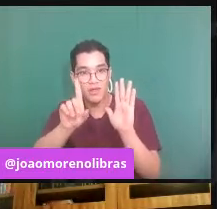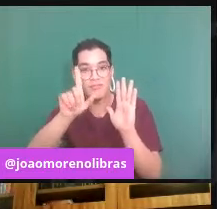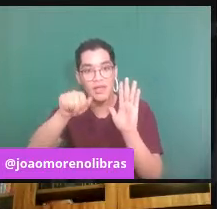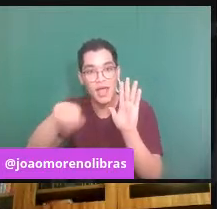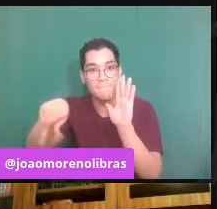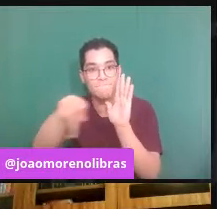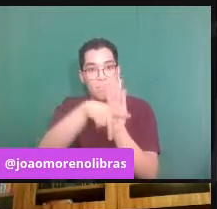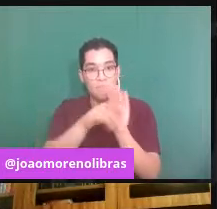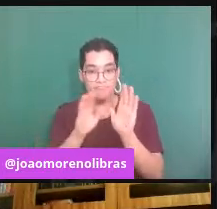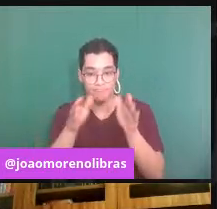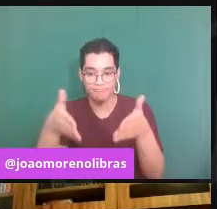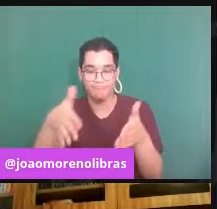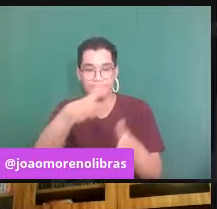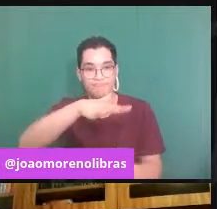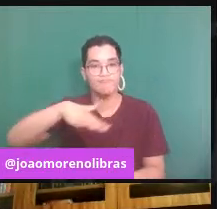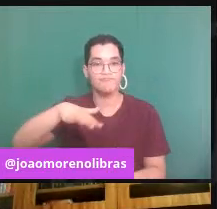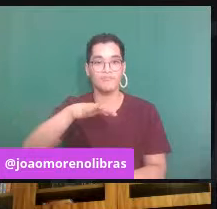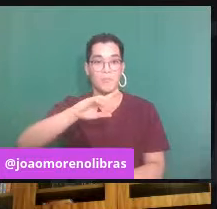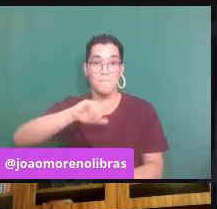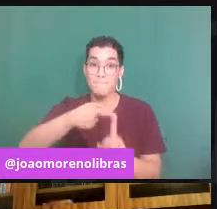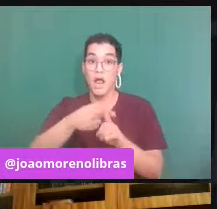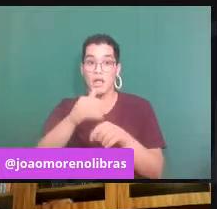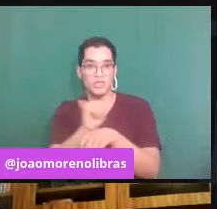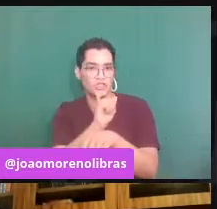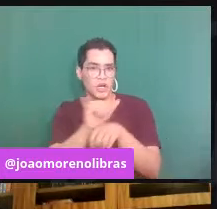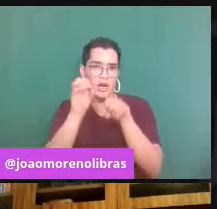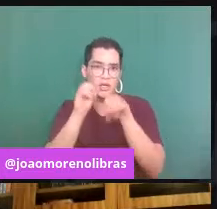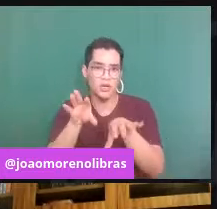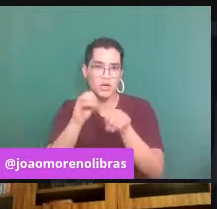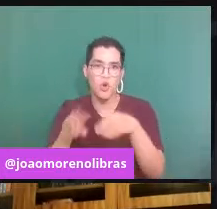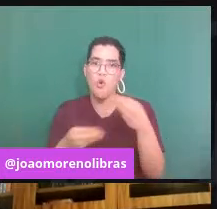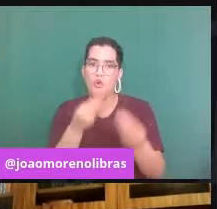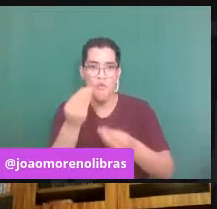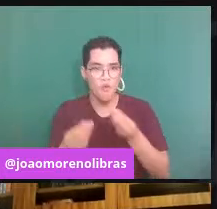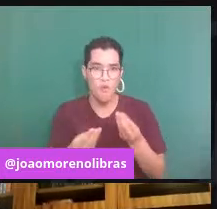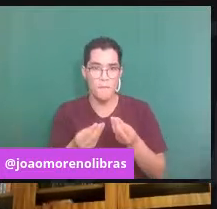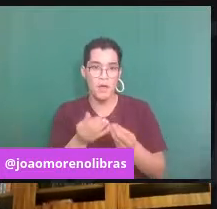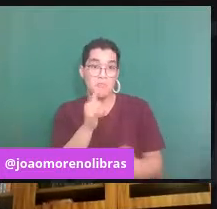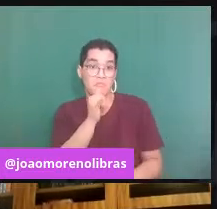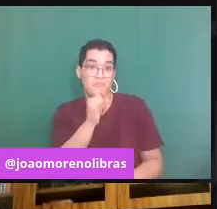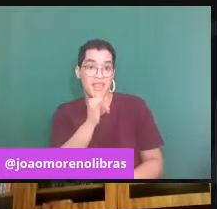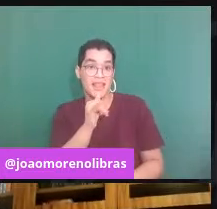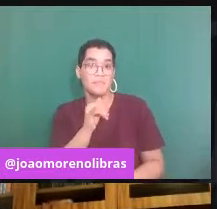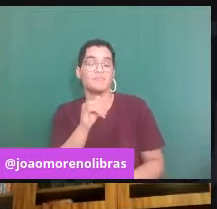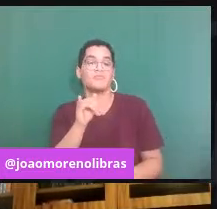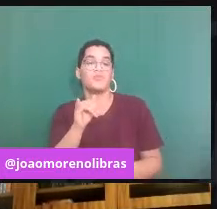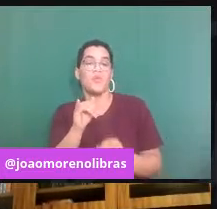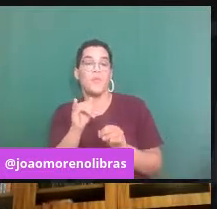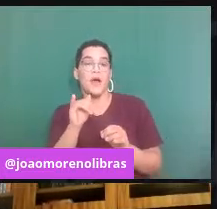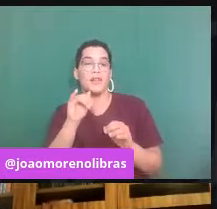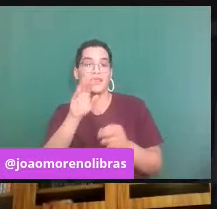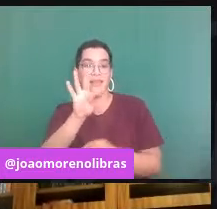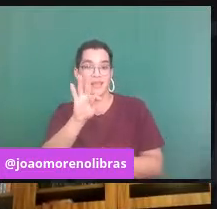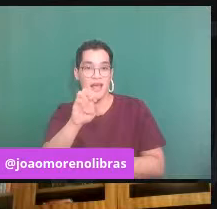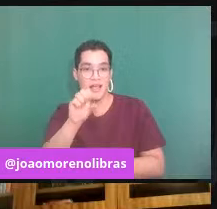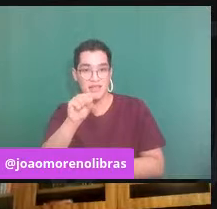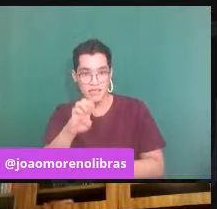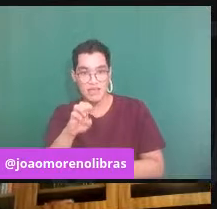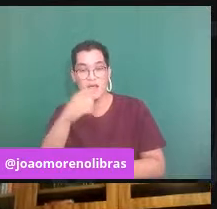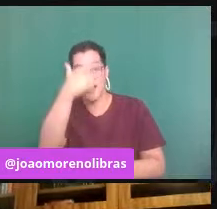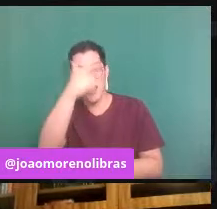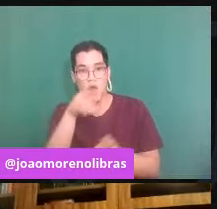trazendo um exemplo de uma tese que eu orientei, que é de uma colega de vocês, do Maranhão mesmo.